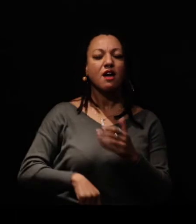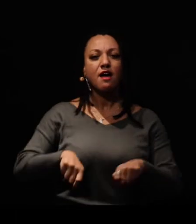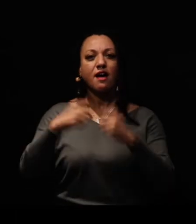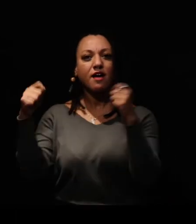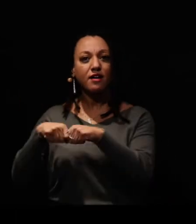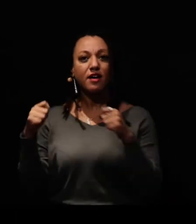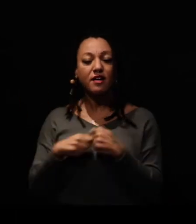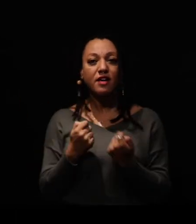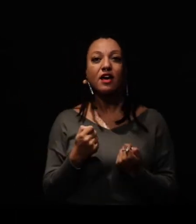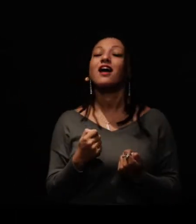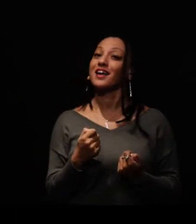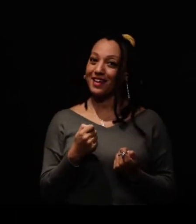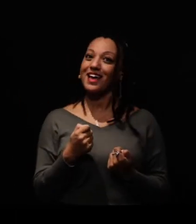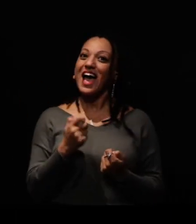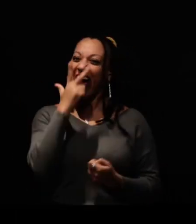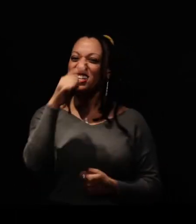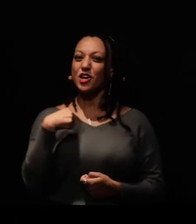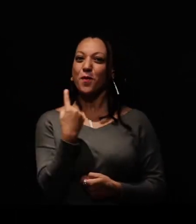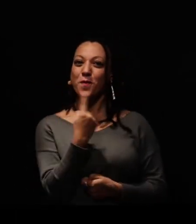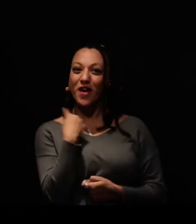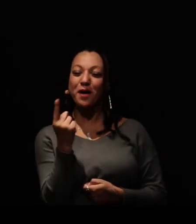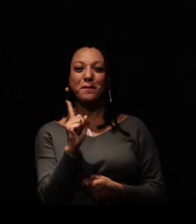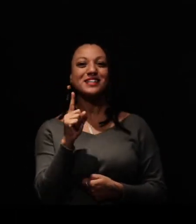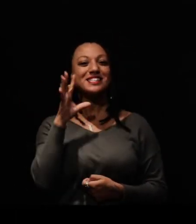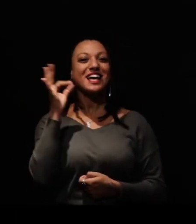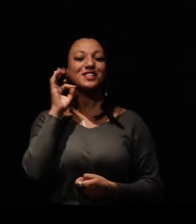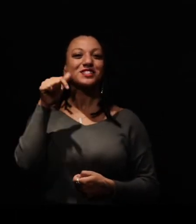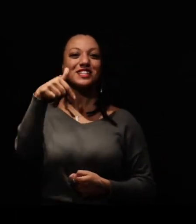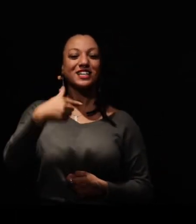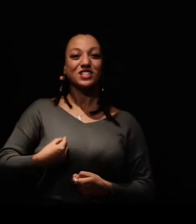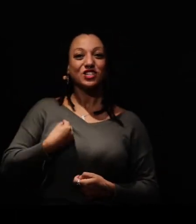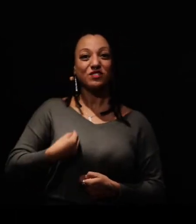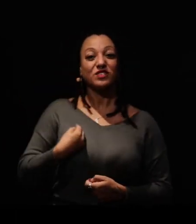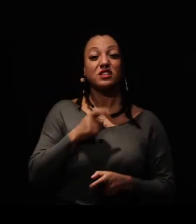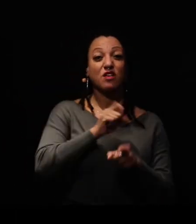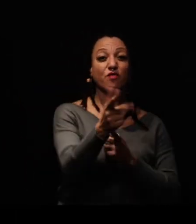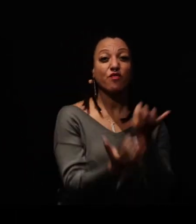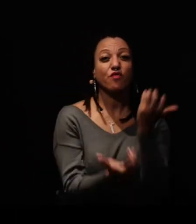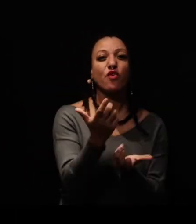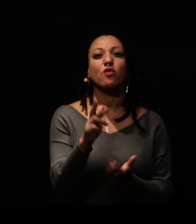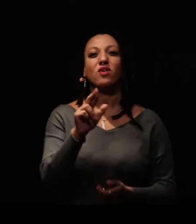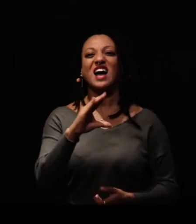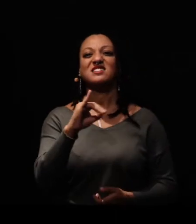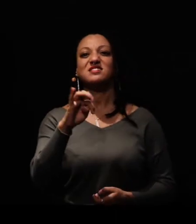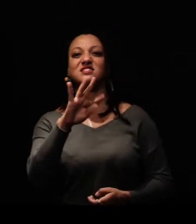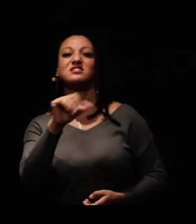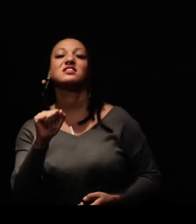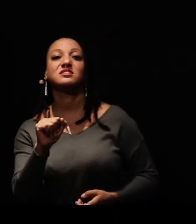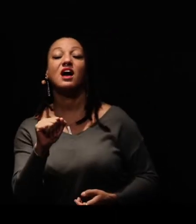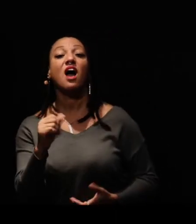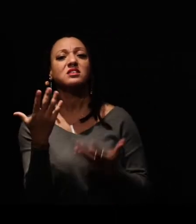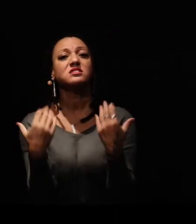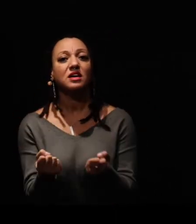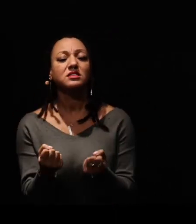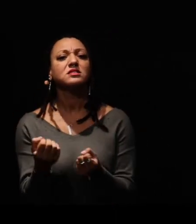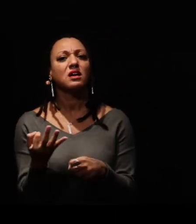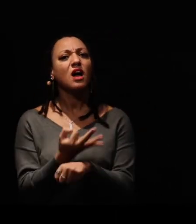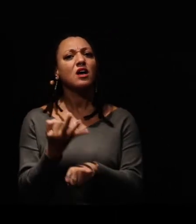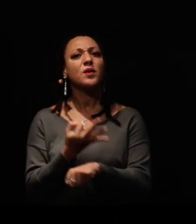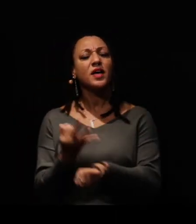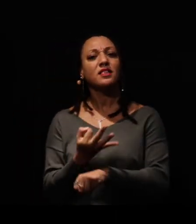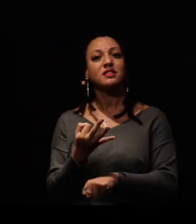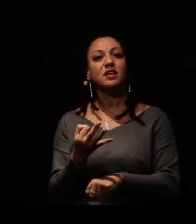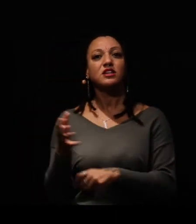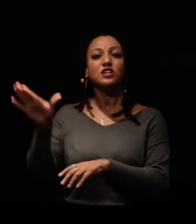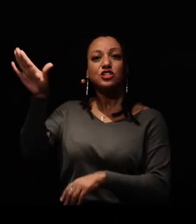derrubar, mas esqueceram que gata tem 7 vidas. Eu quero união pros nossos e fogo nos racistas. Então aceite e segure a emoção. Alguém